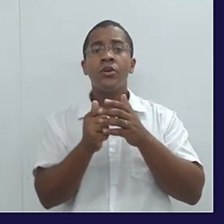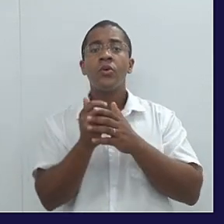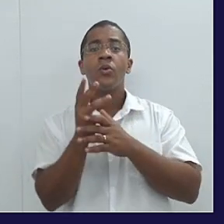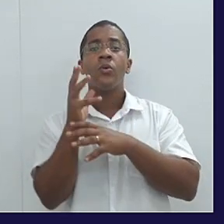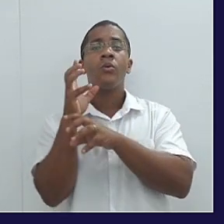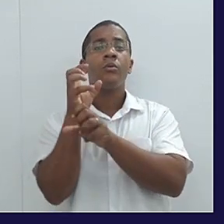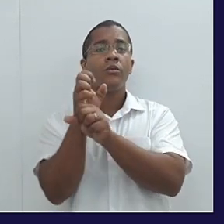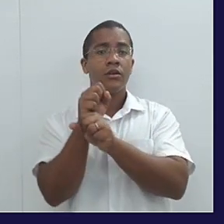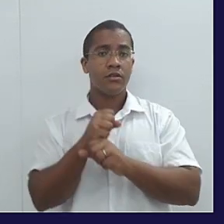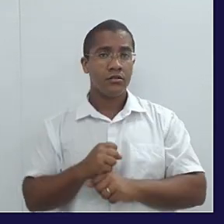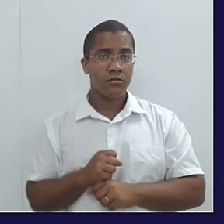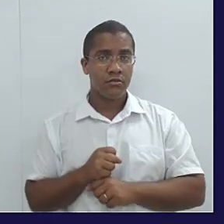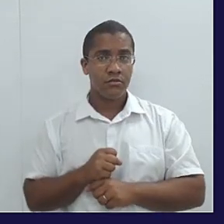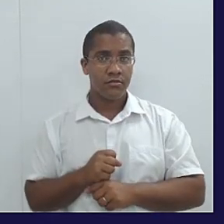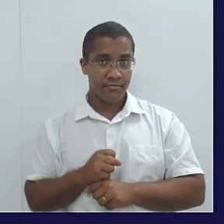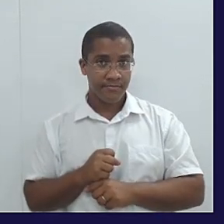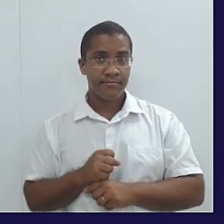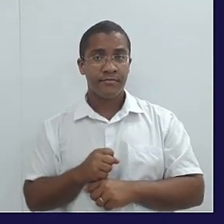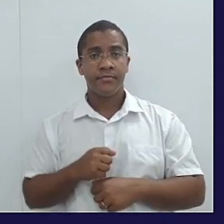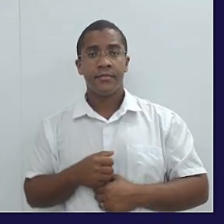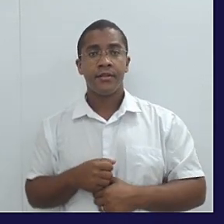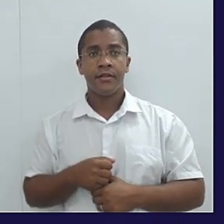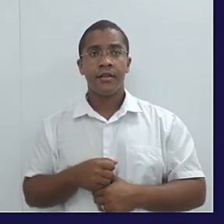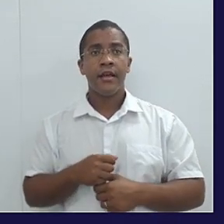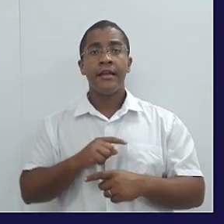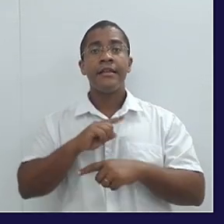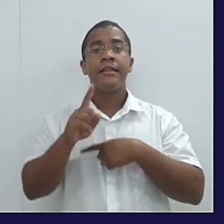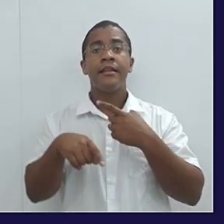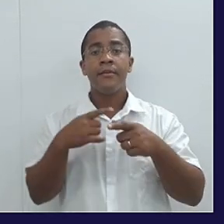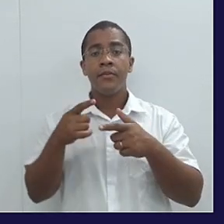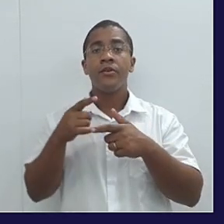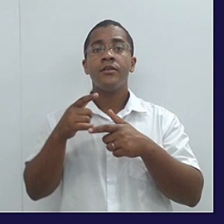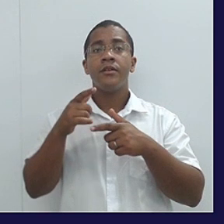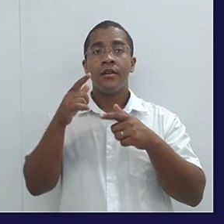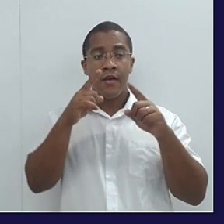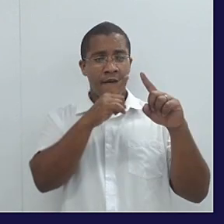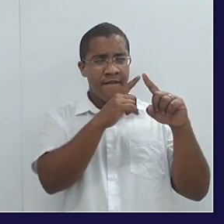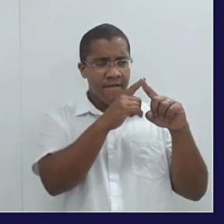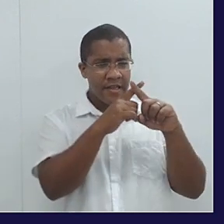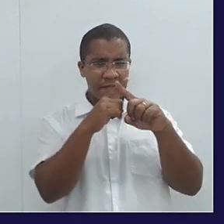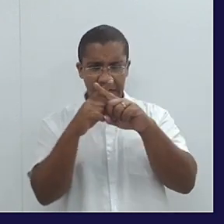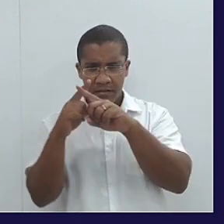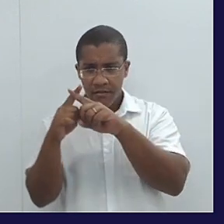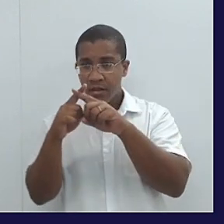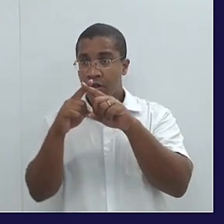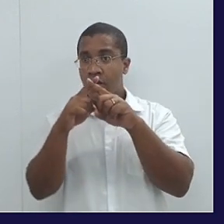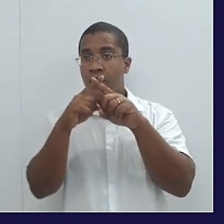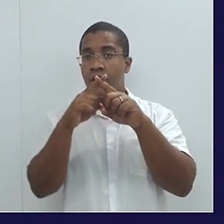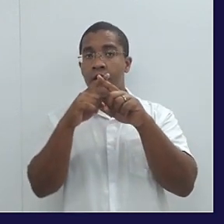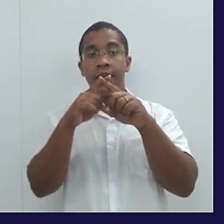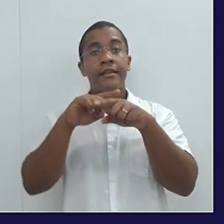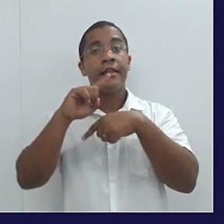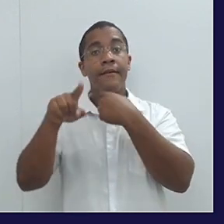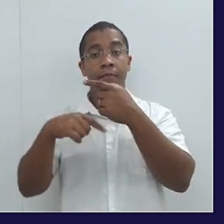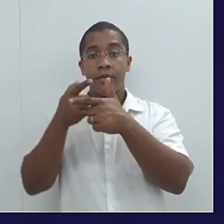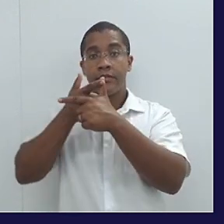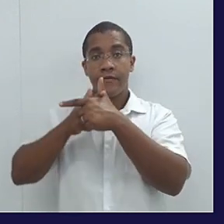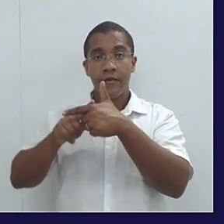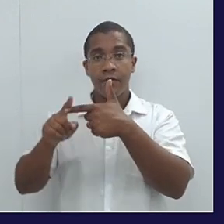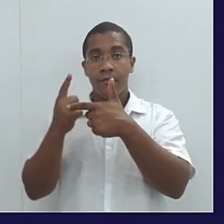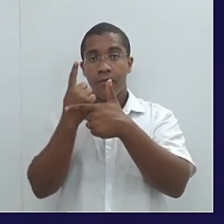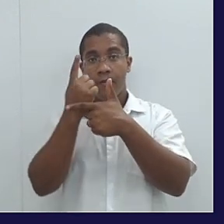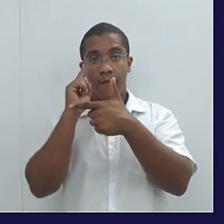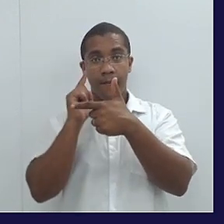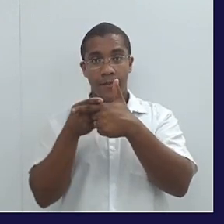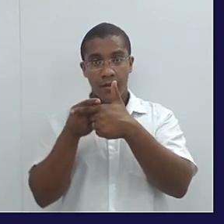pelo número de dias que esse aparelho ele foi ligado. Depois que você faz essa multiplicação todinha, você vai dividir por